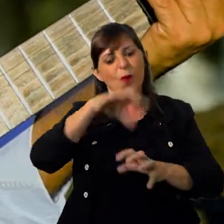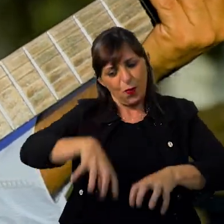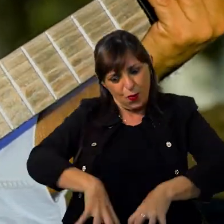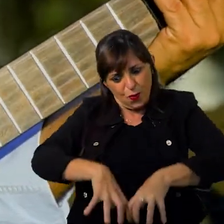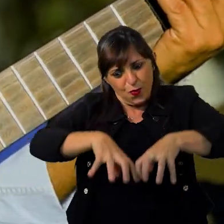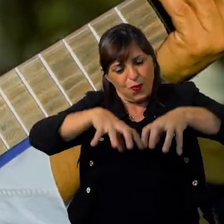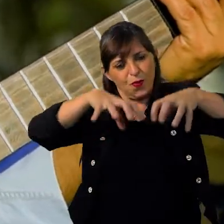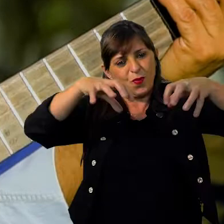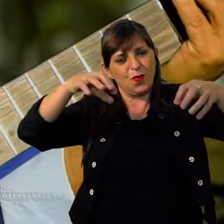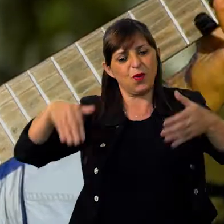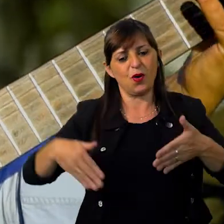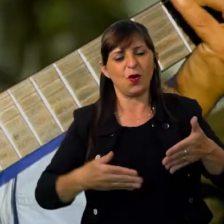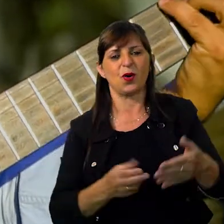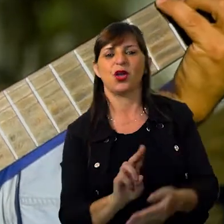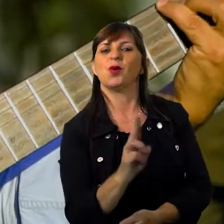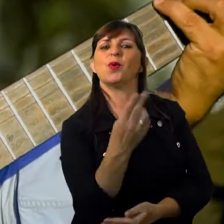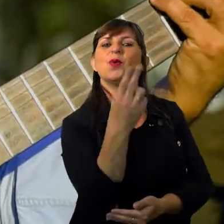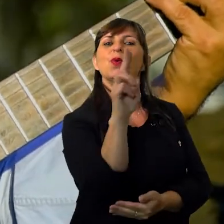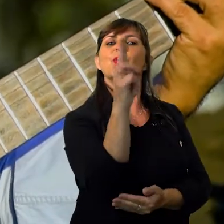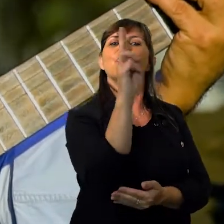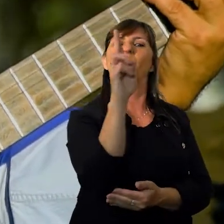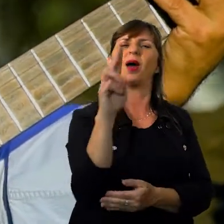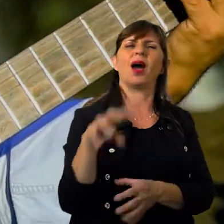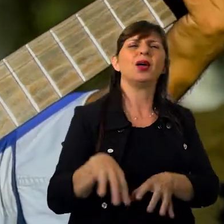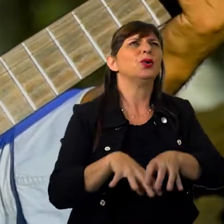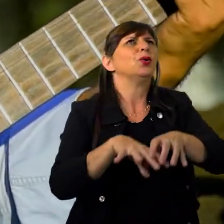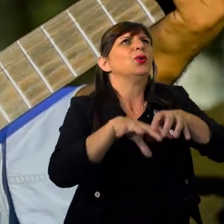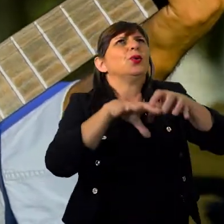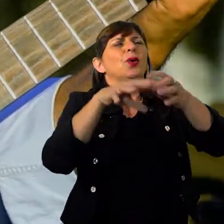do Olhar da menina